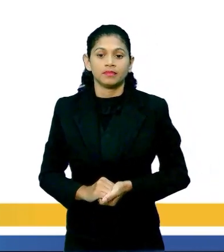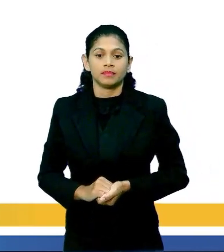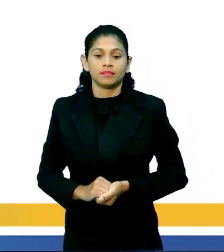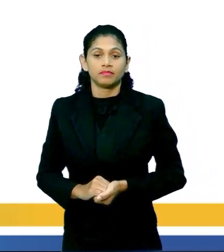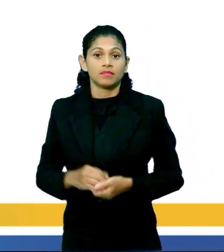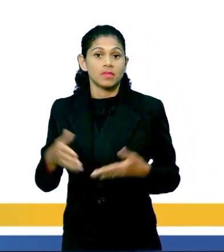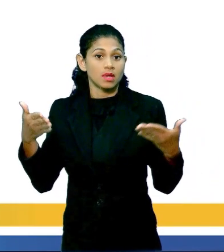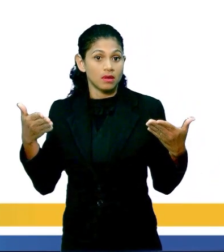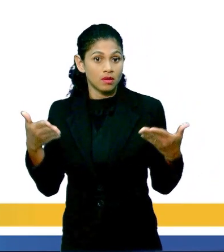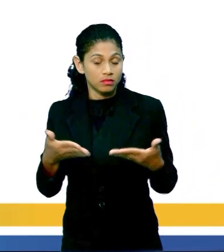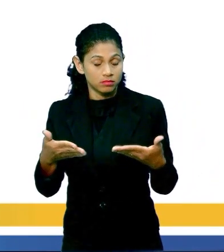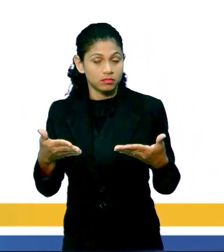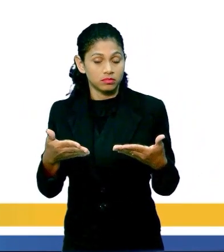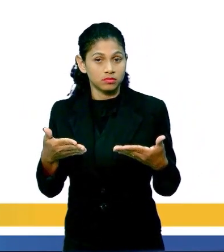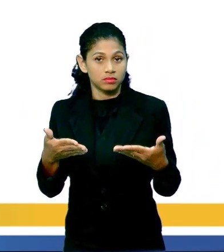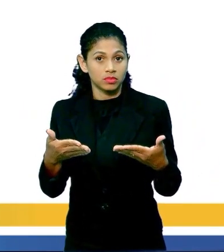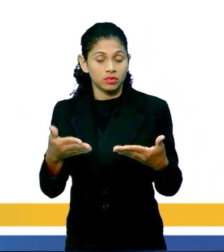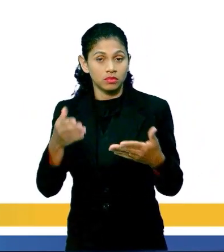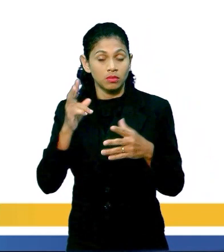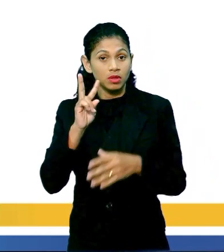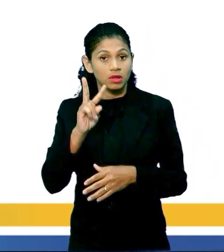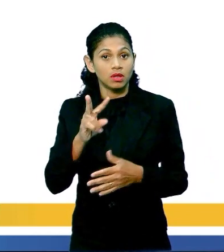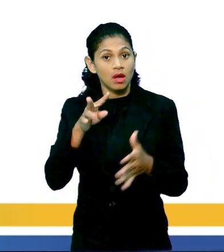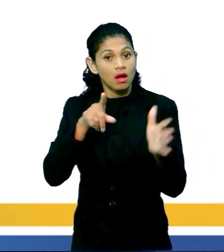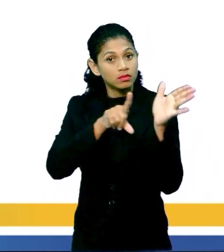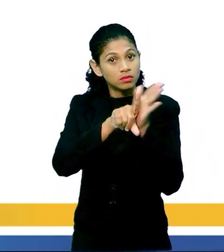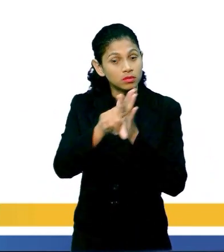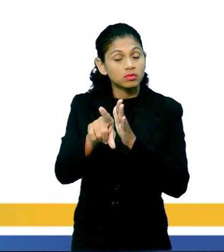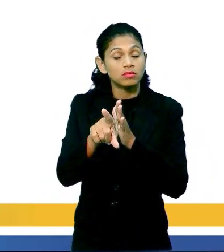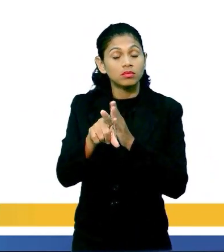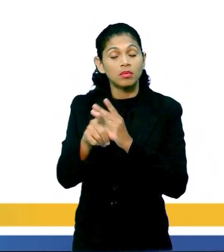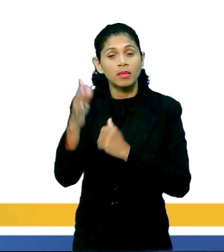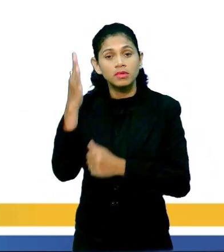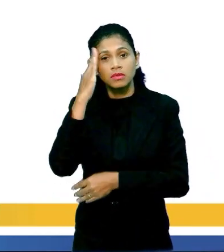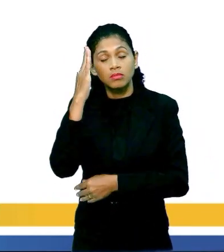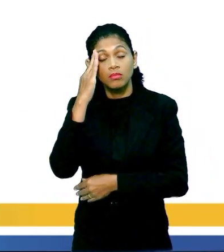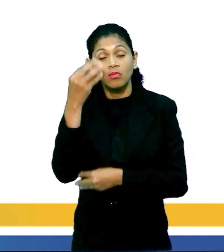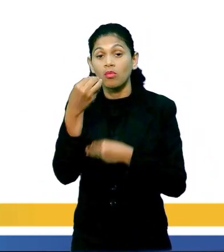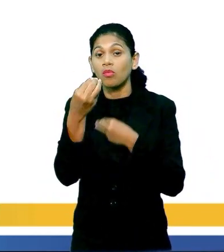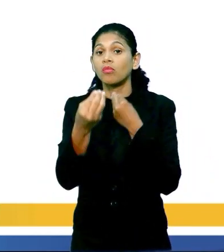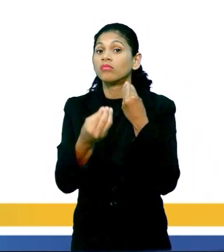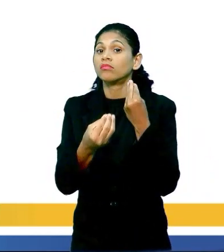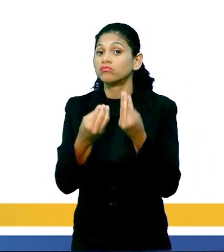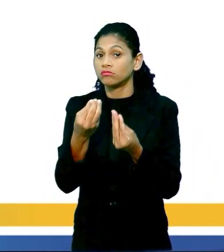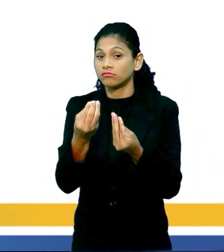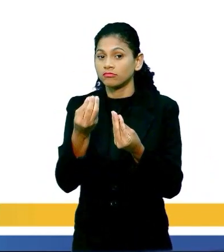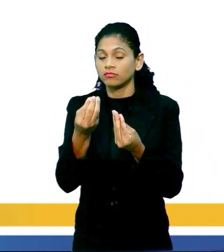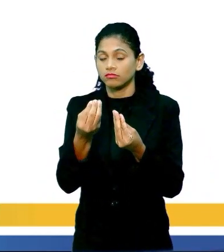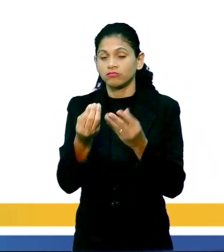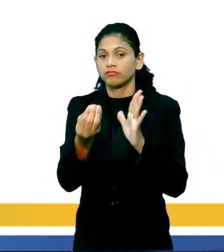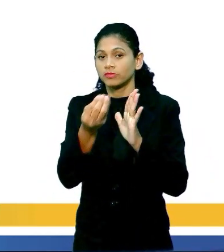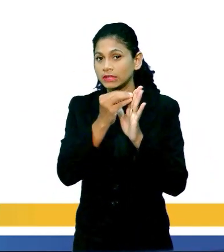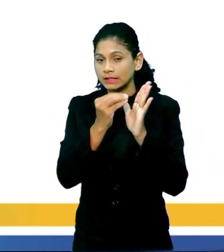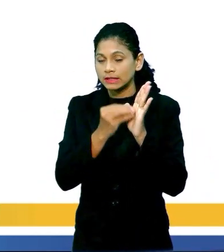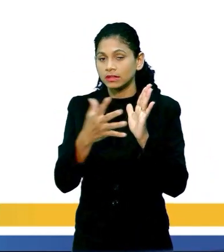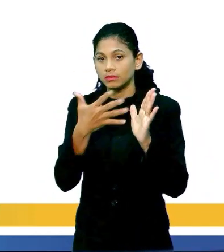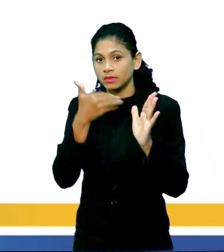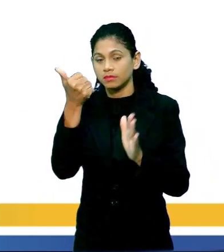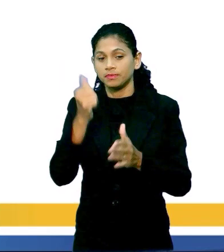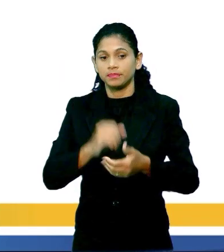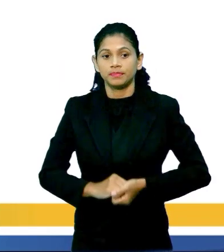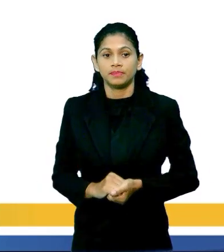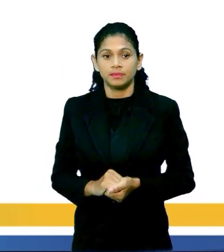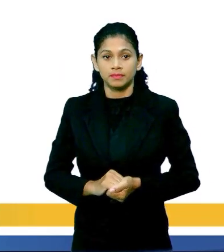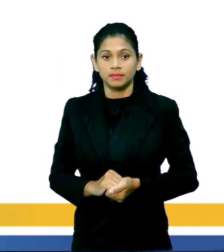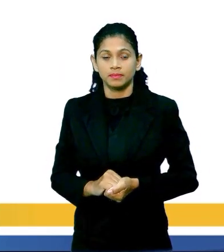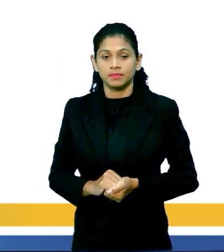a questão para ver qual dessas alternativas se encaixa, ok? Vamos ler agora o enunciado. O